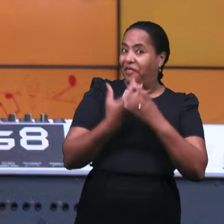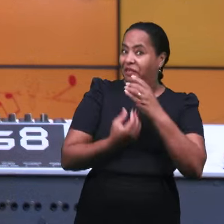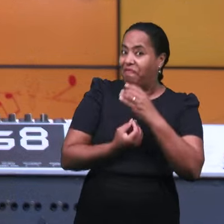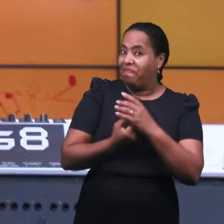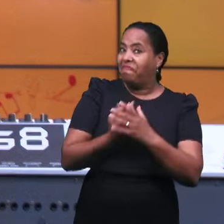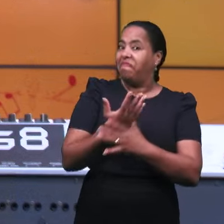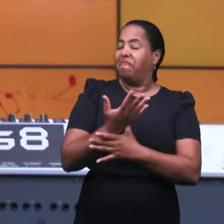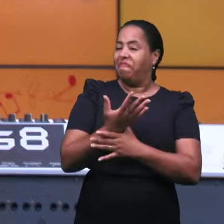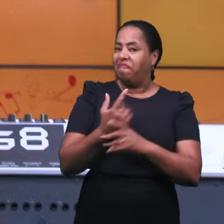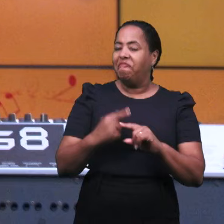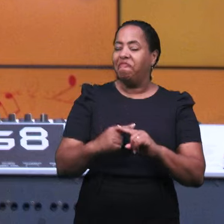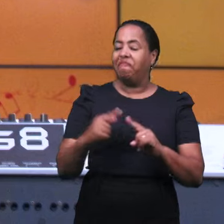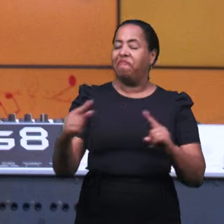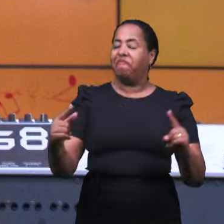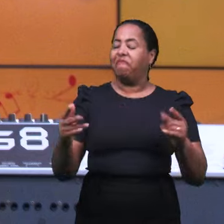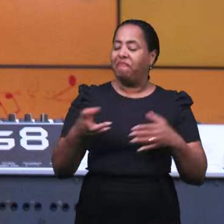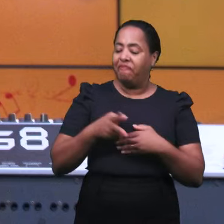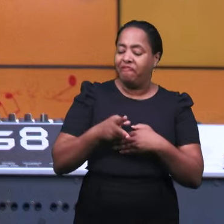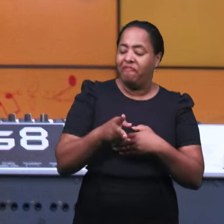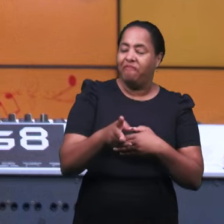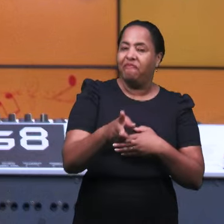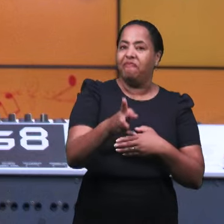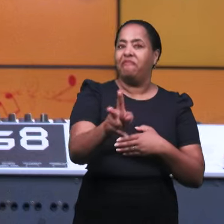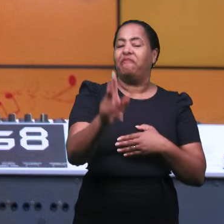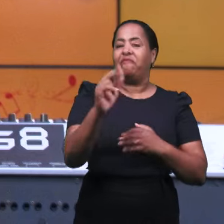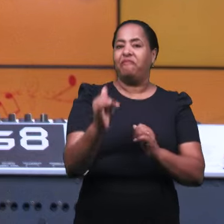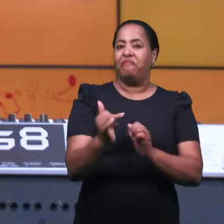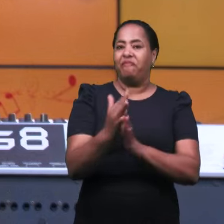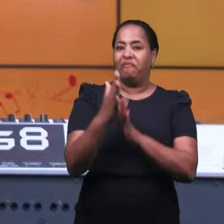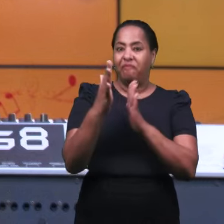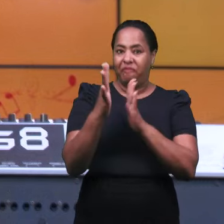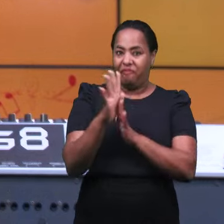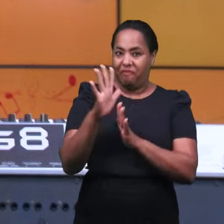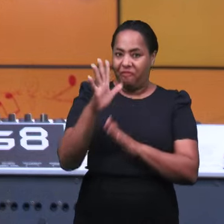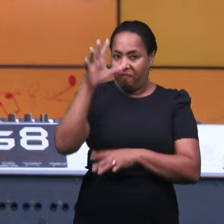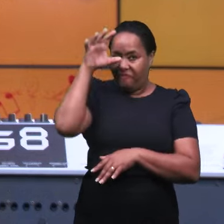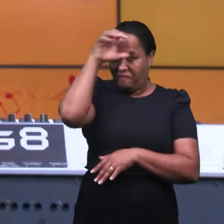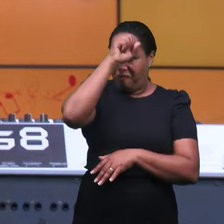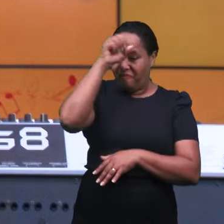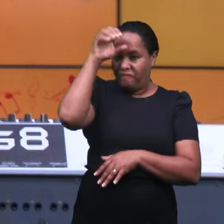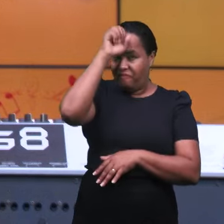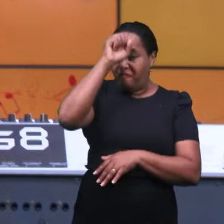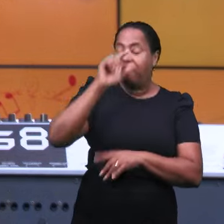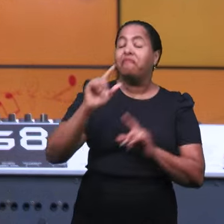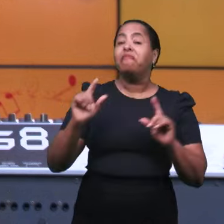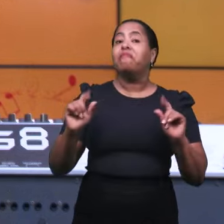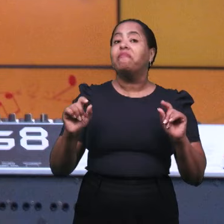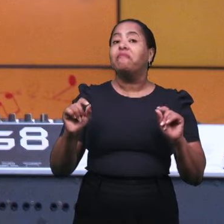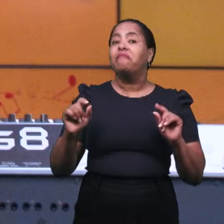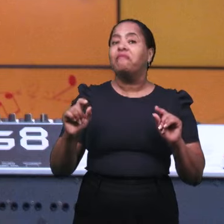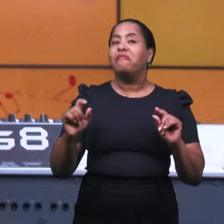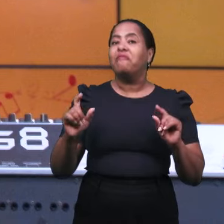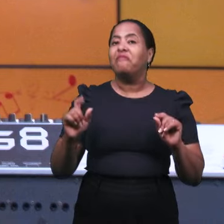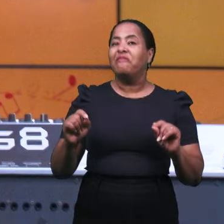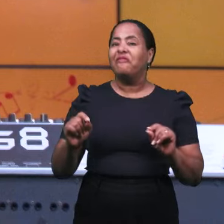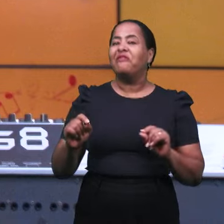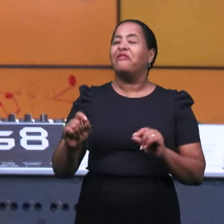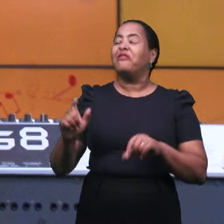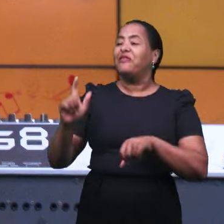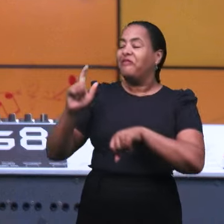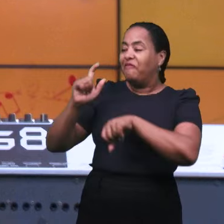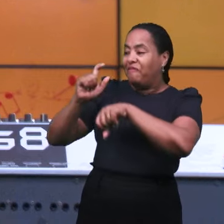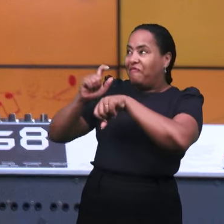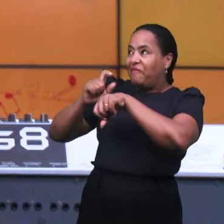agora vamos dar continuidade ao louvor que estamos aprendendo, que é Está Chegando